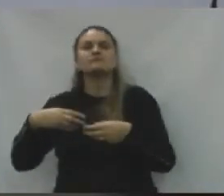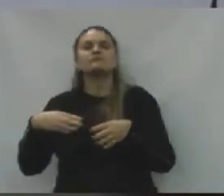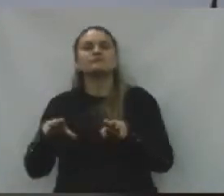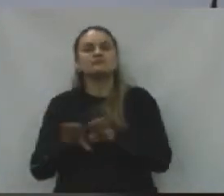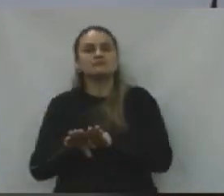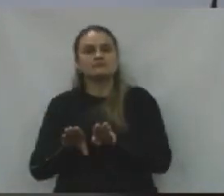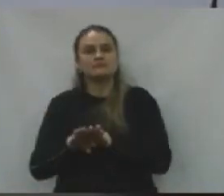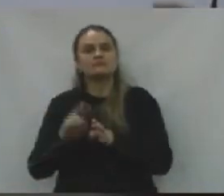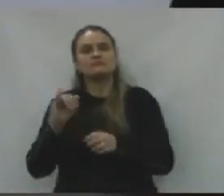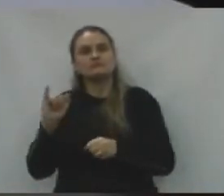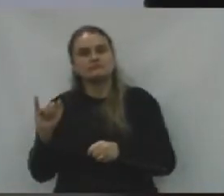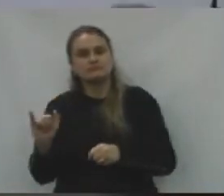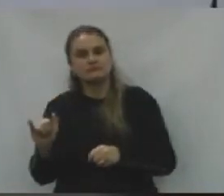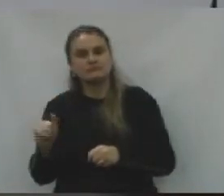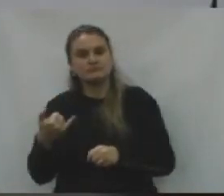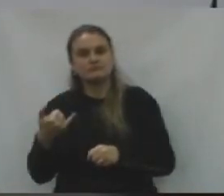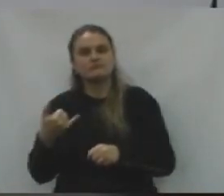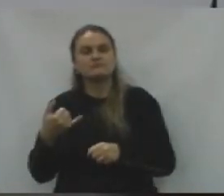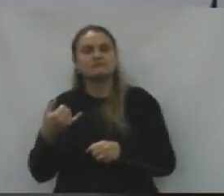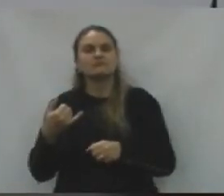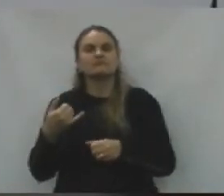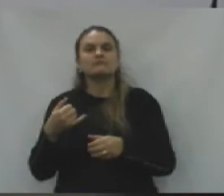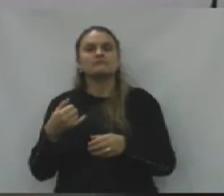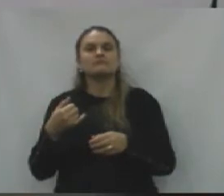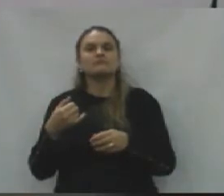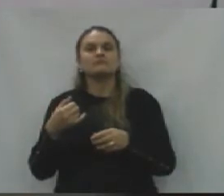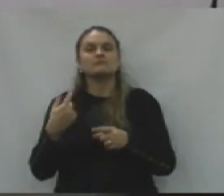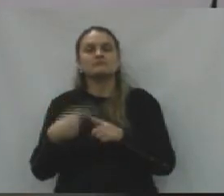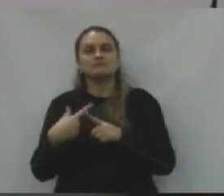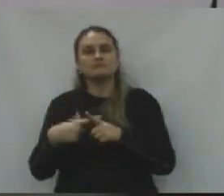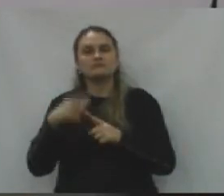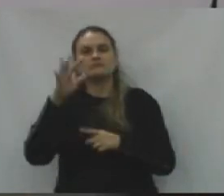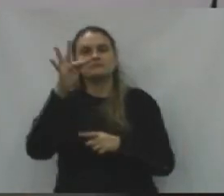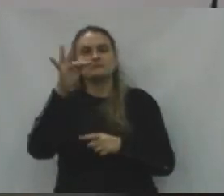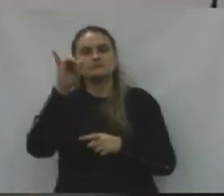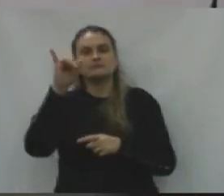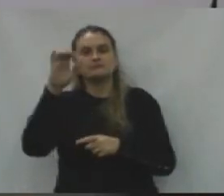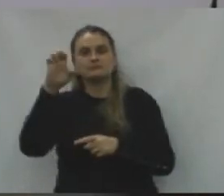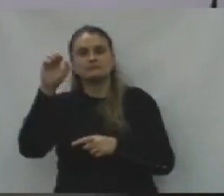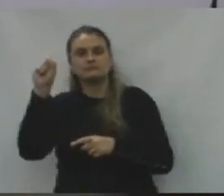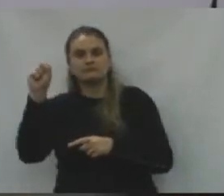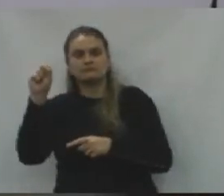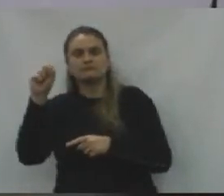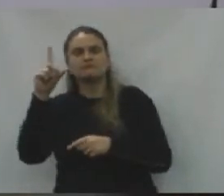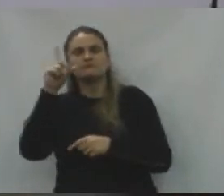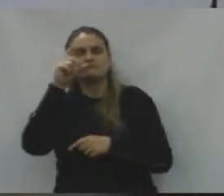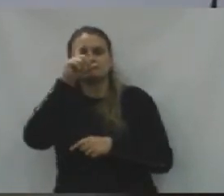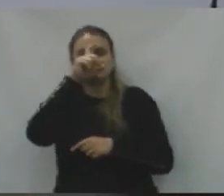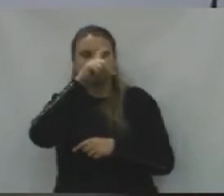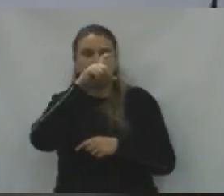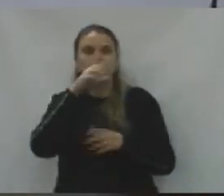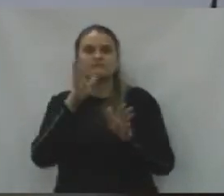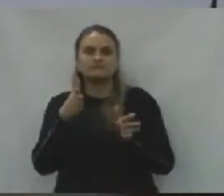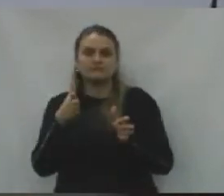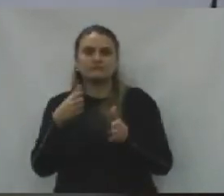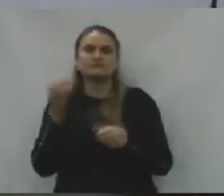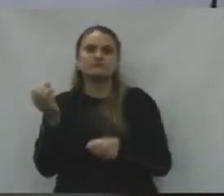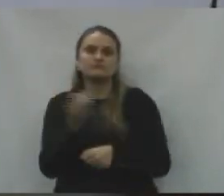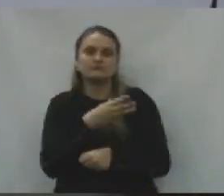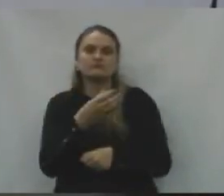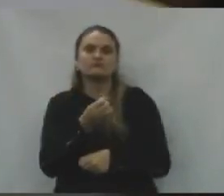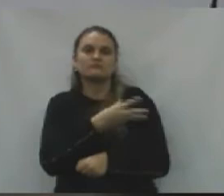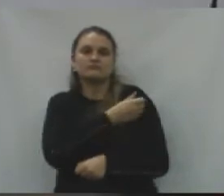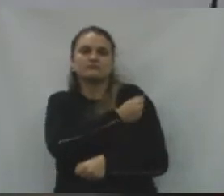vendemos ou houve a recompra em função do FIES, que passou a dificultar cada vez mais